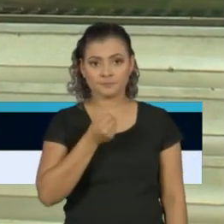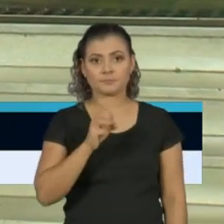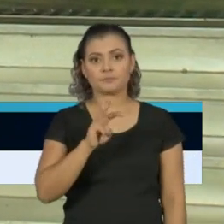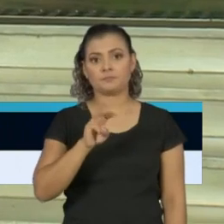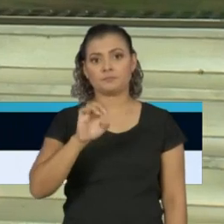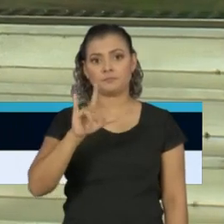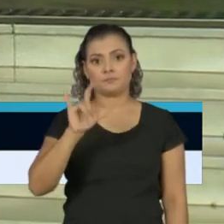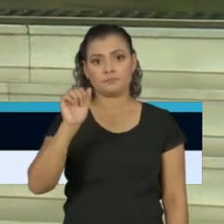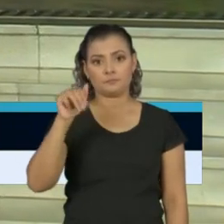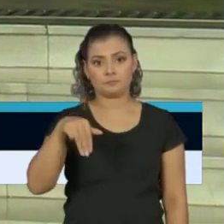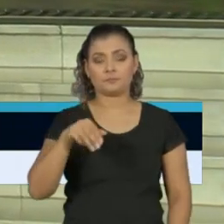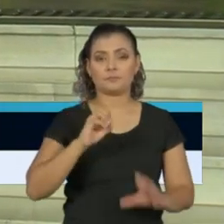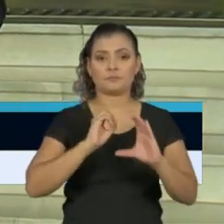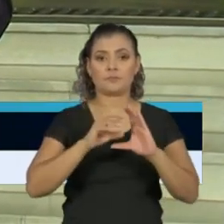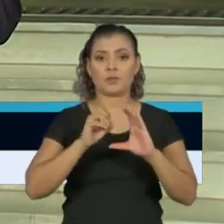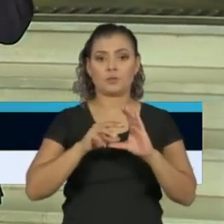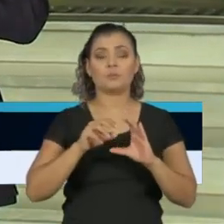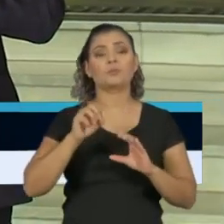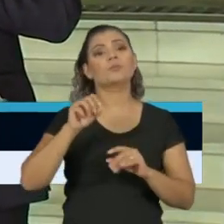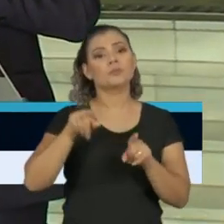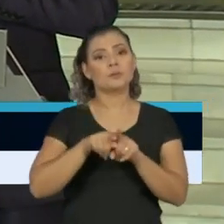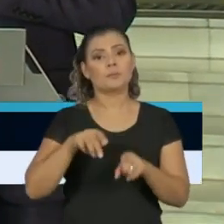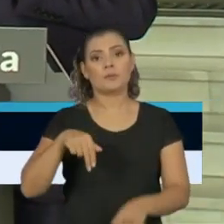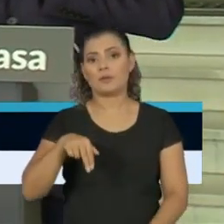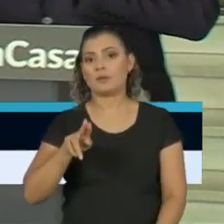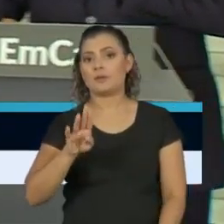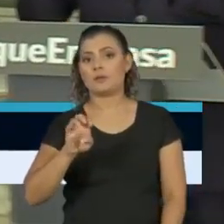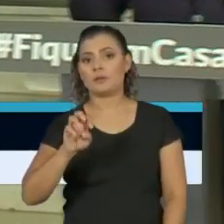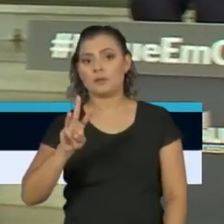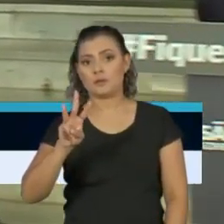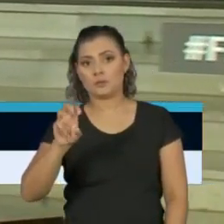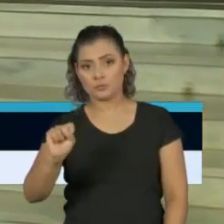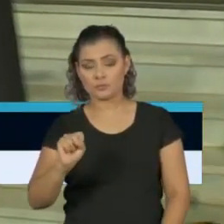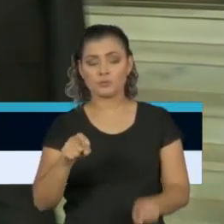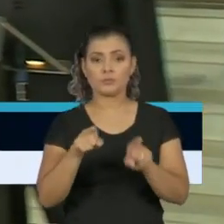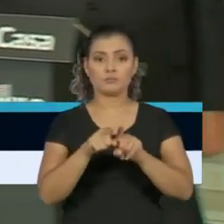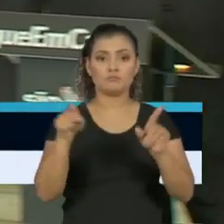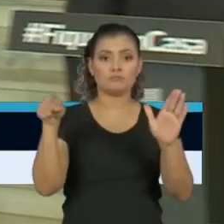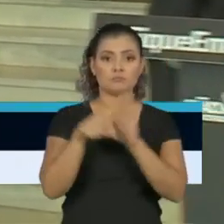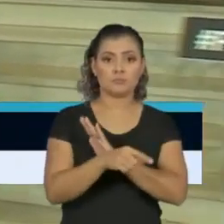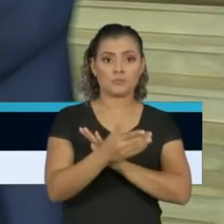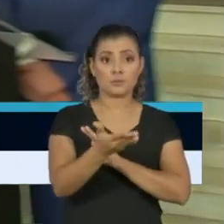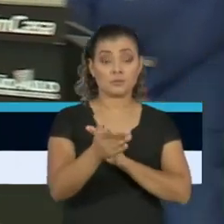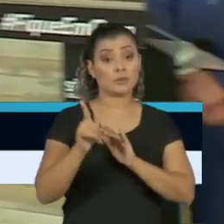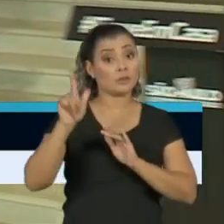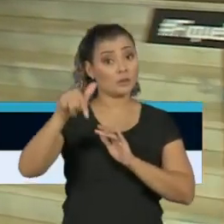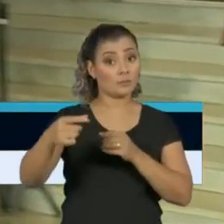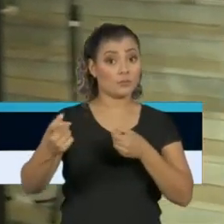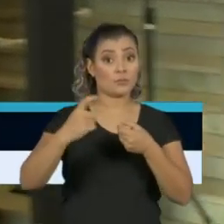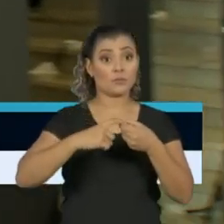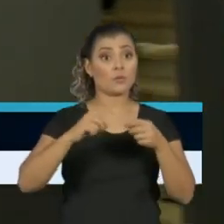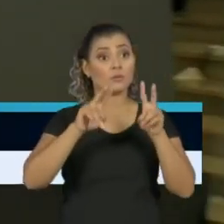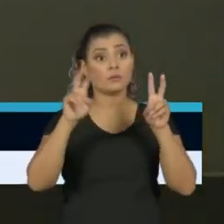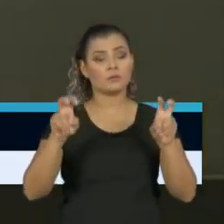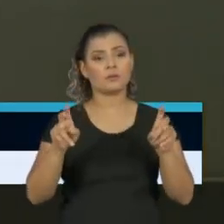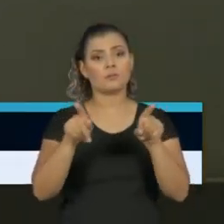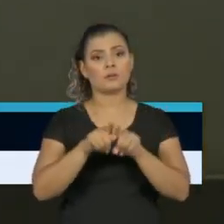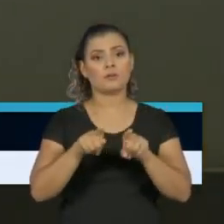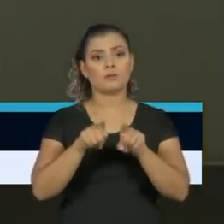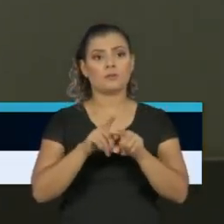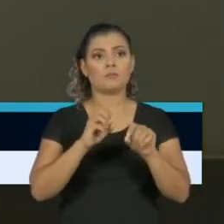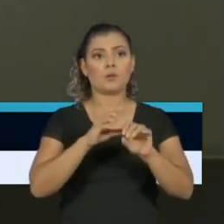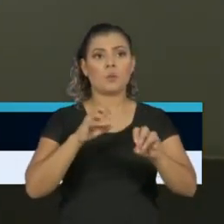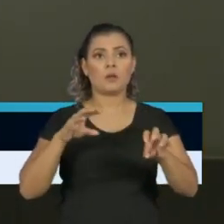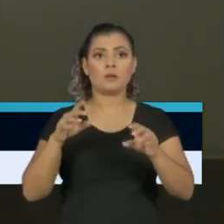William Cury, da TV Globo News, para a sua pergunta. Logo após, voltaremos online